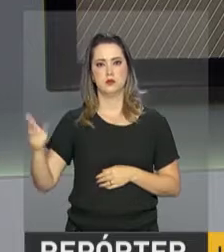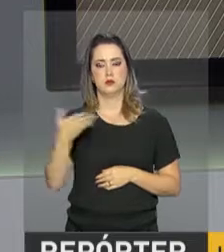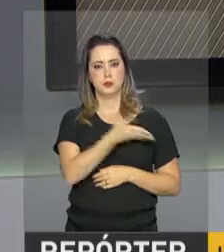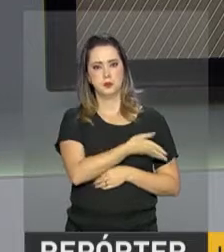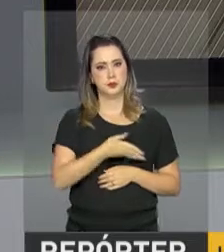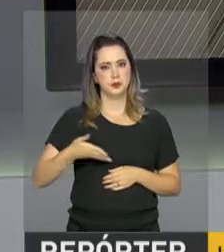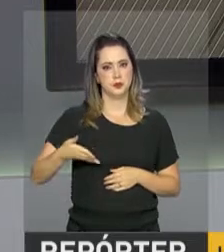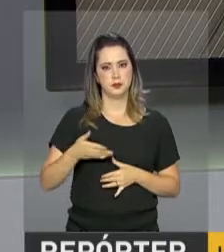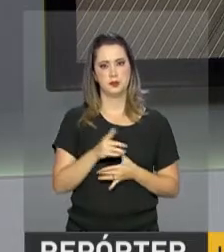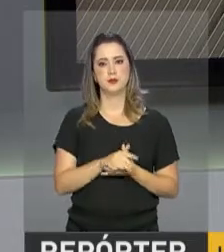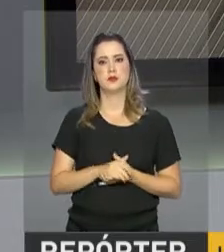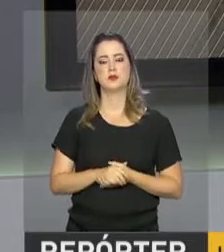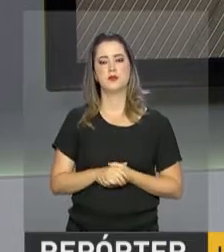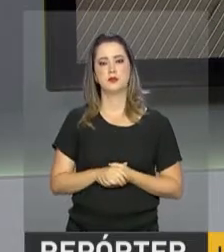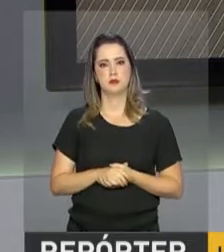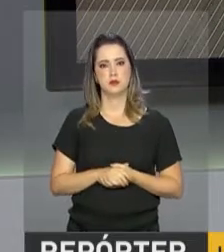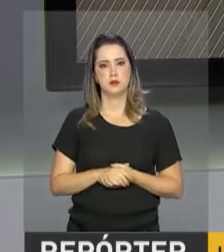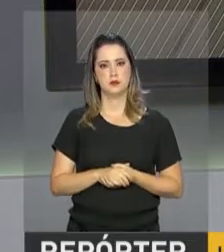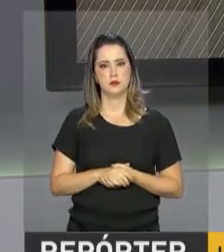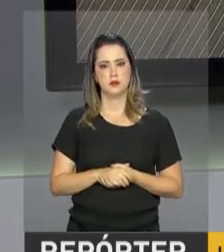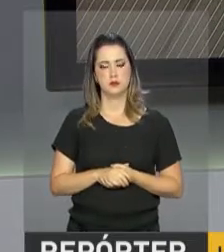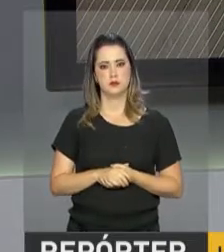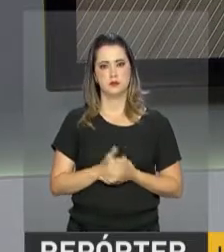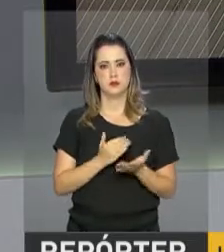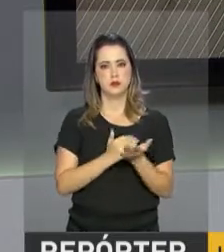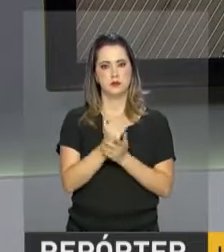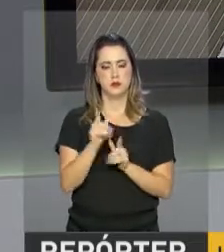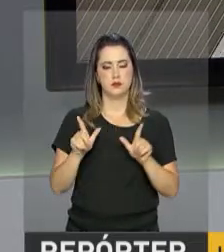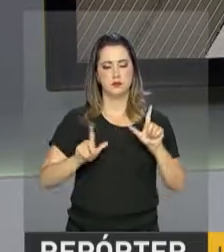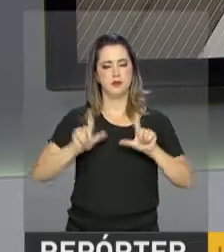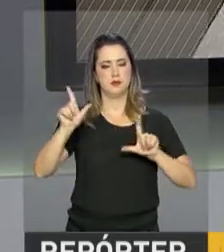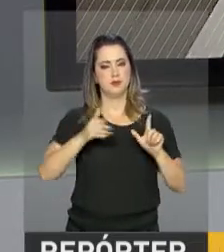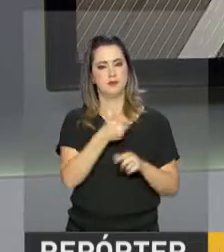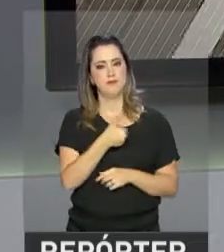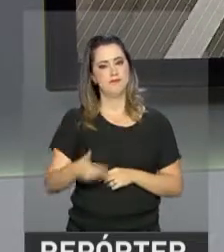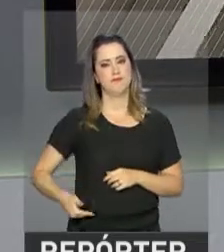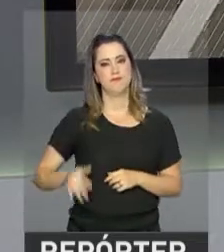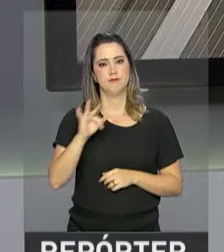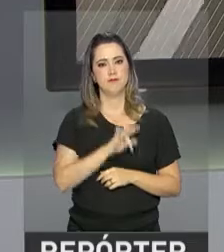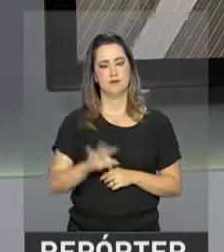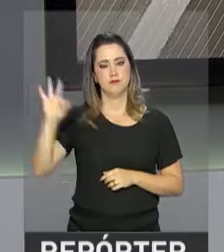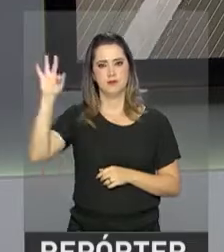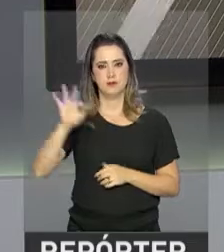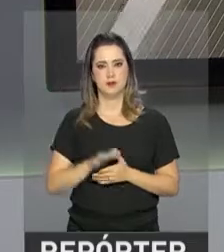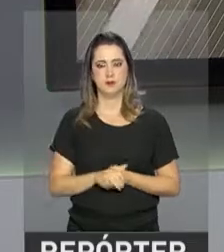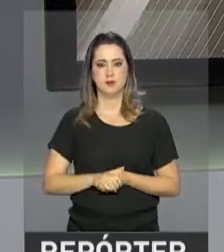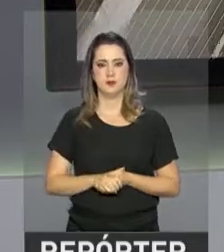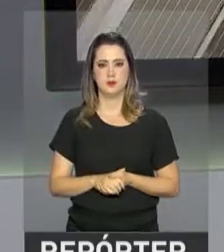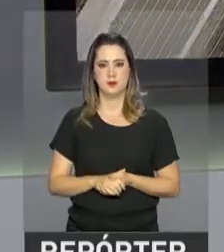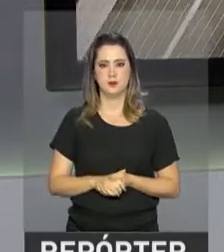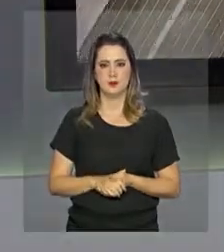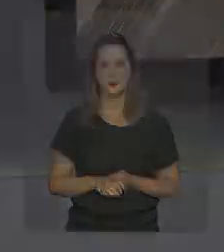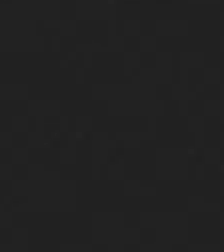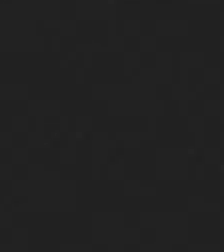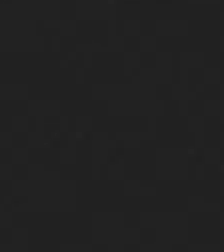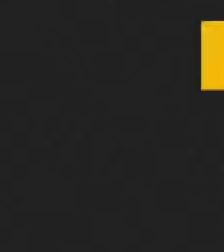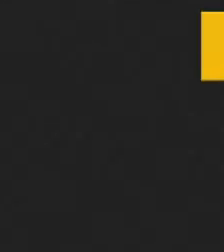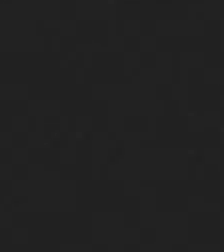também está na página da nbr na internet continue com a gente aqui na nbr a tv do governo federal